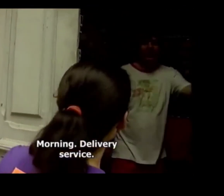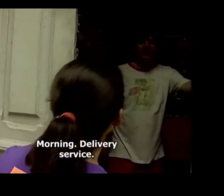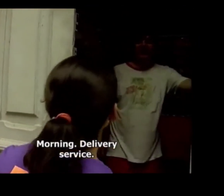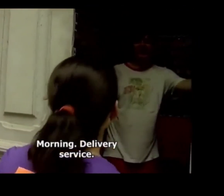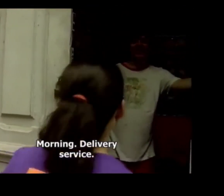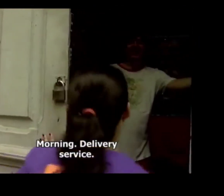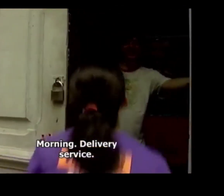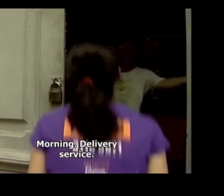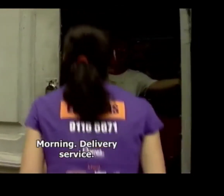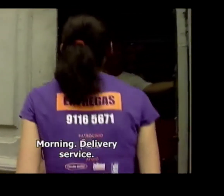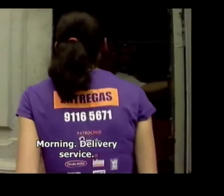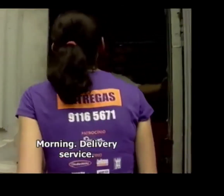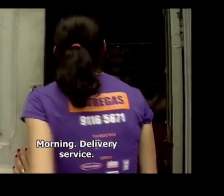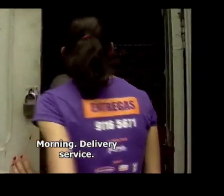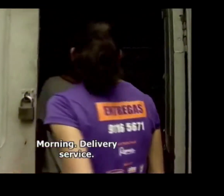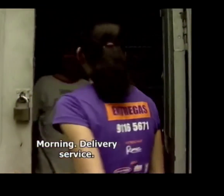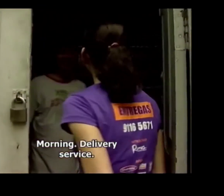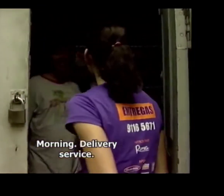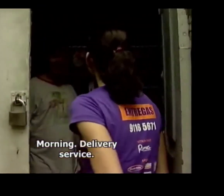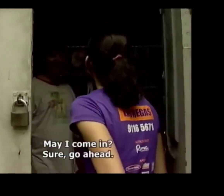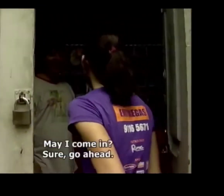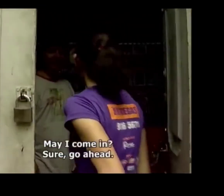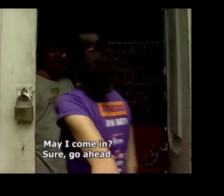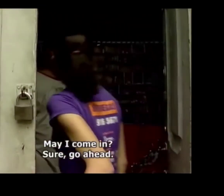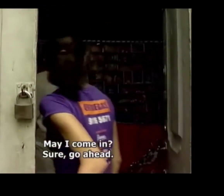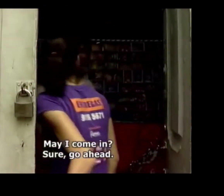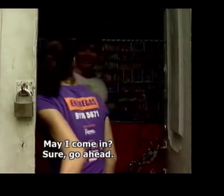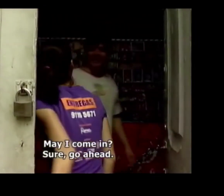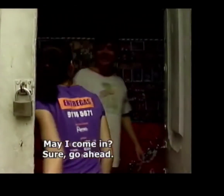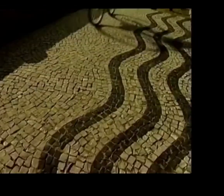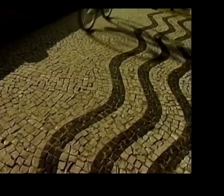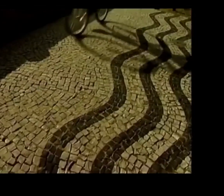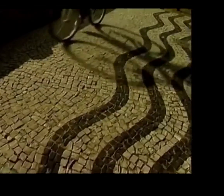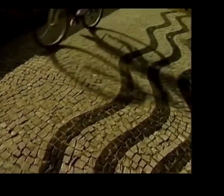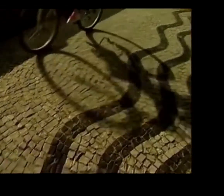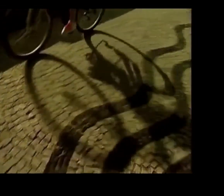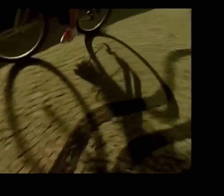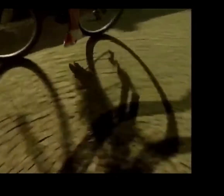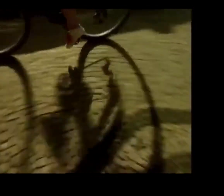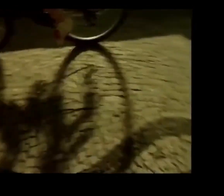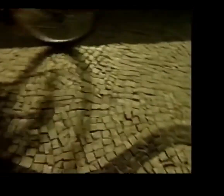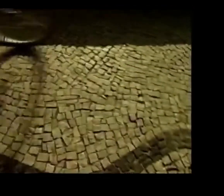Oi, tudo bom? Tudo. Eu vim fazer a entrega. Tá, pode ser agora? Vontade.